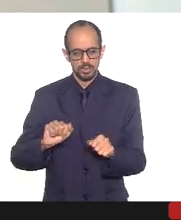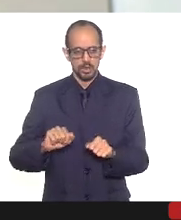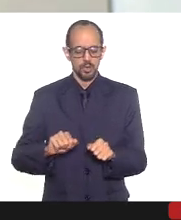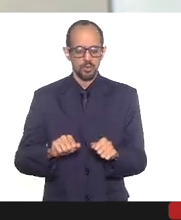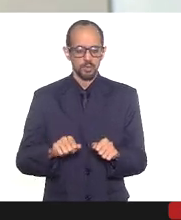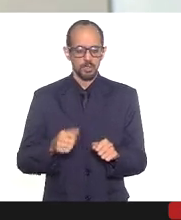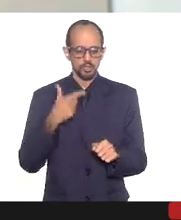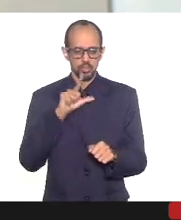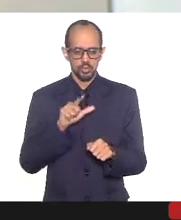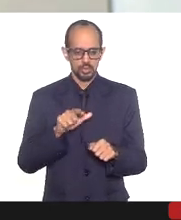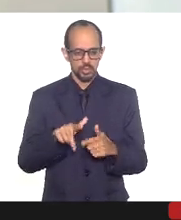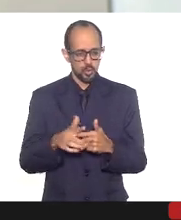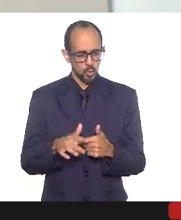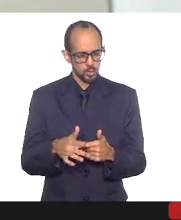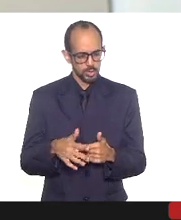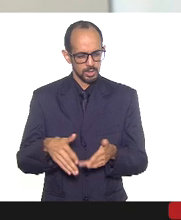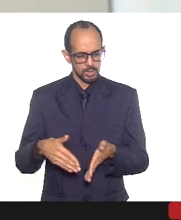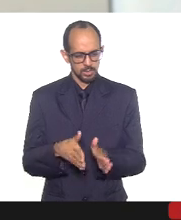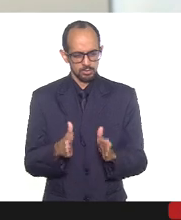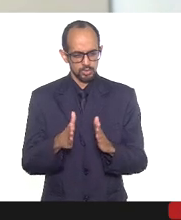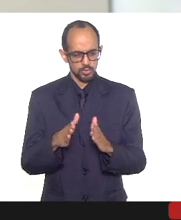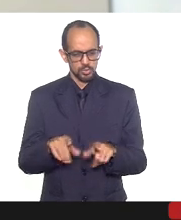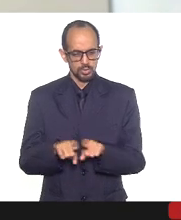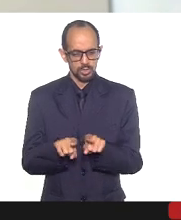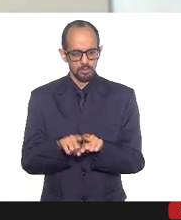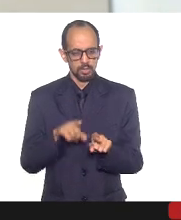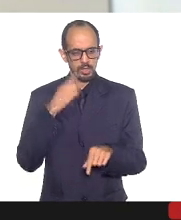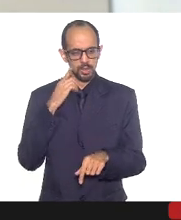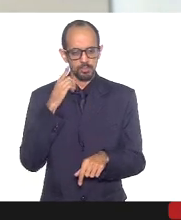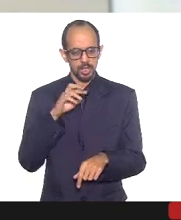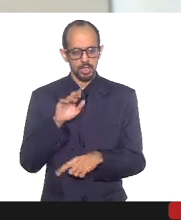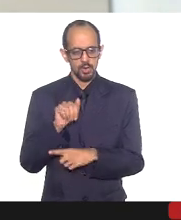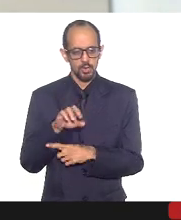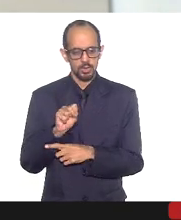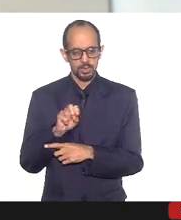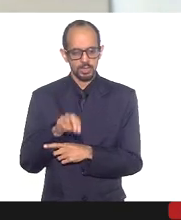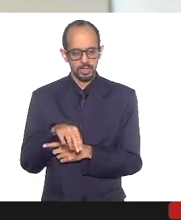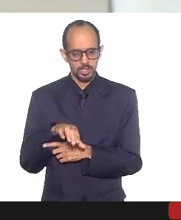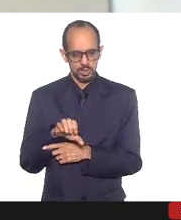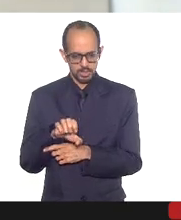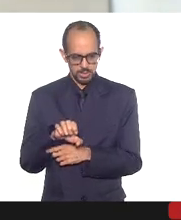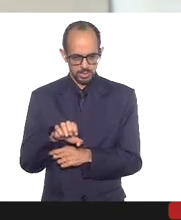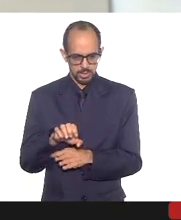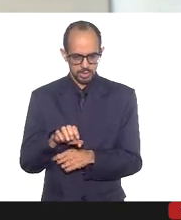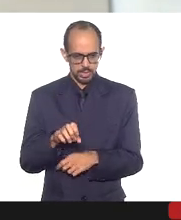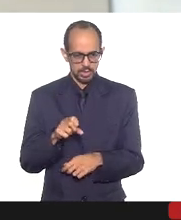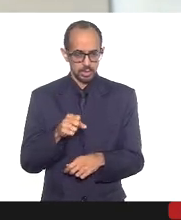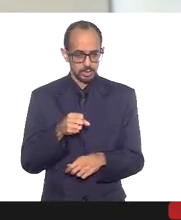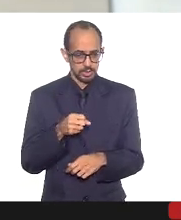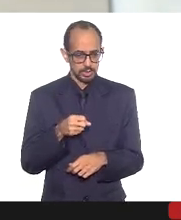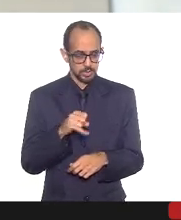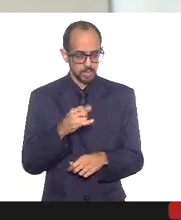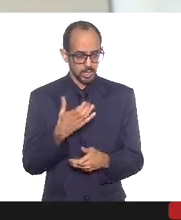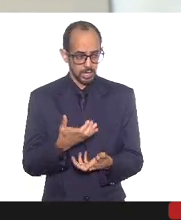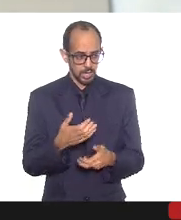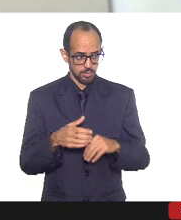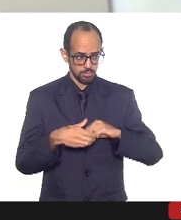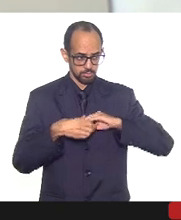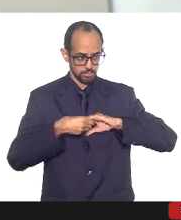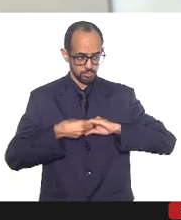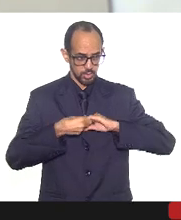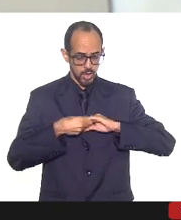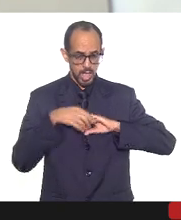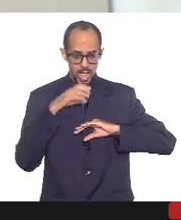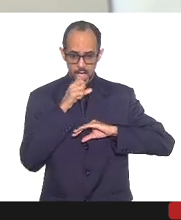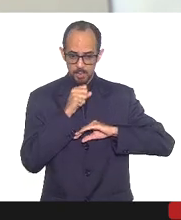esses caminhos. Registro aqui a presença da deputada Rosane Félix. Deputada, a excelência quer fazer uma rápida saudação? Um